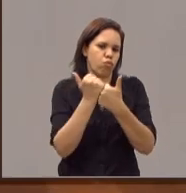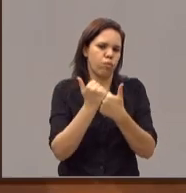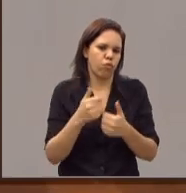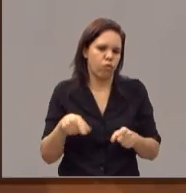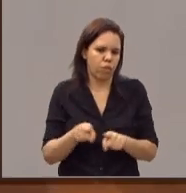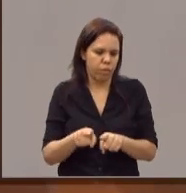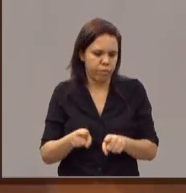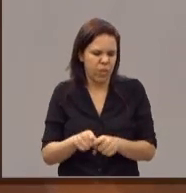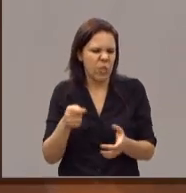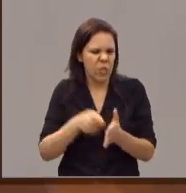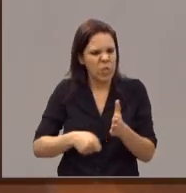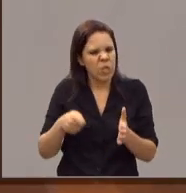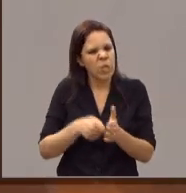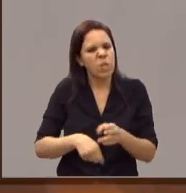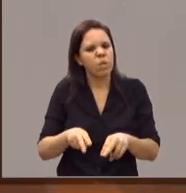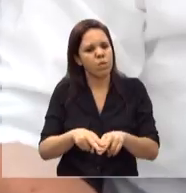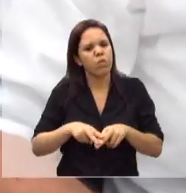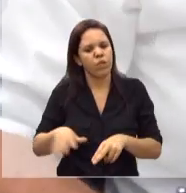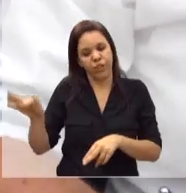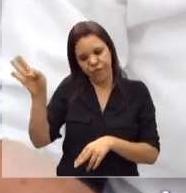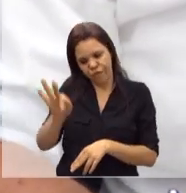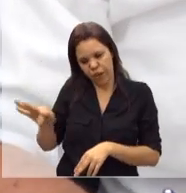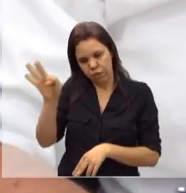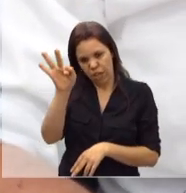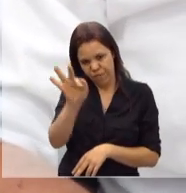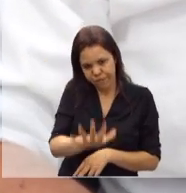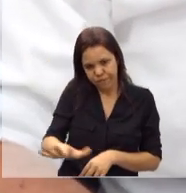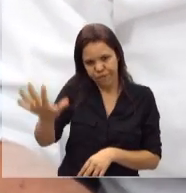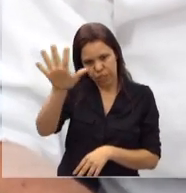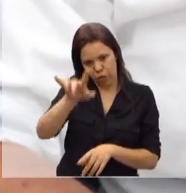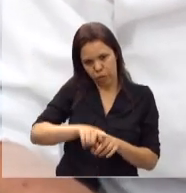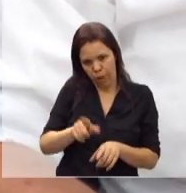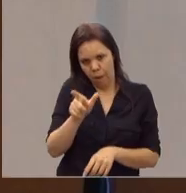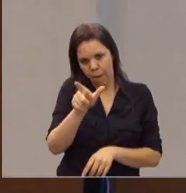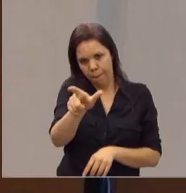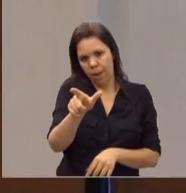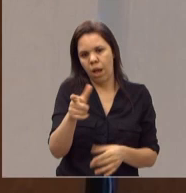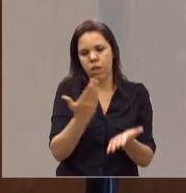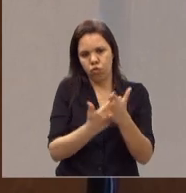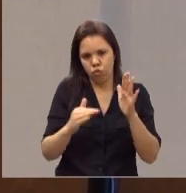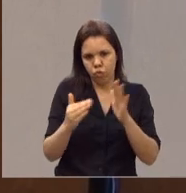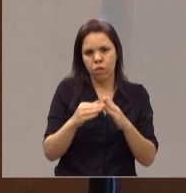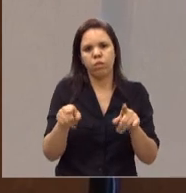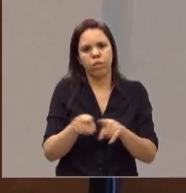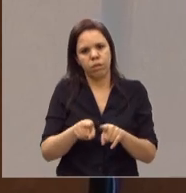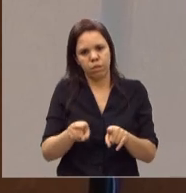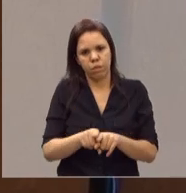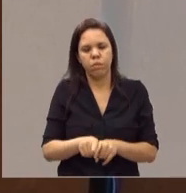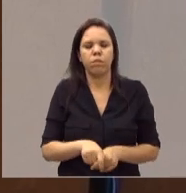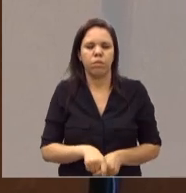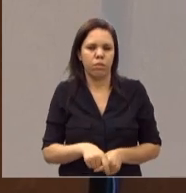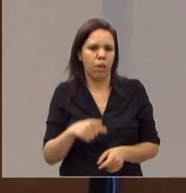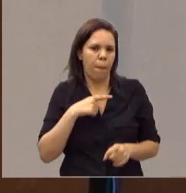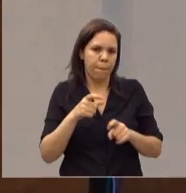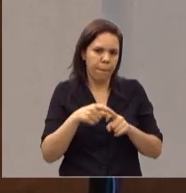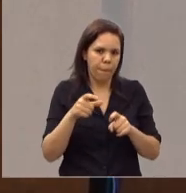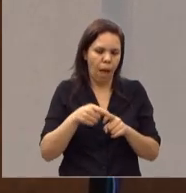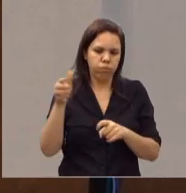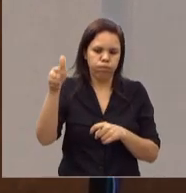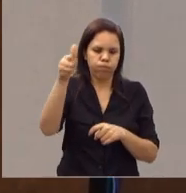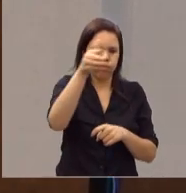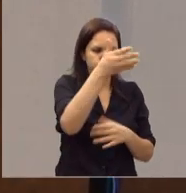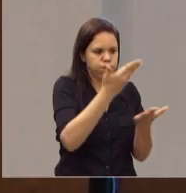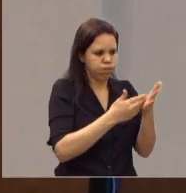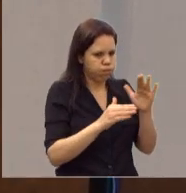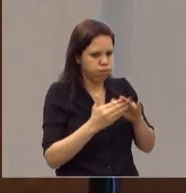isso essa batalha, né, pela Universidade Federal, pelo passe universitário, por levar médico nas creches, eu sei